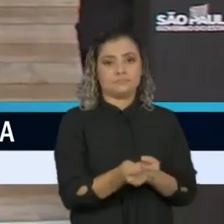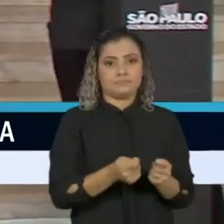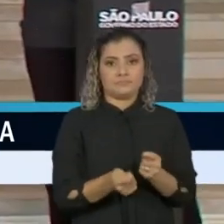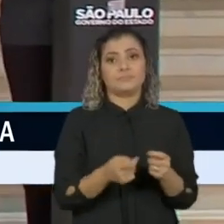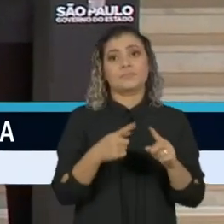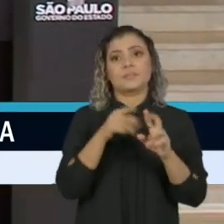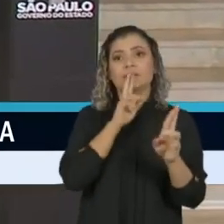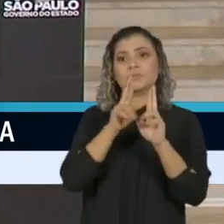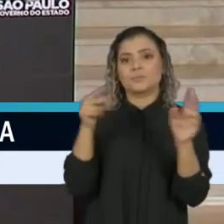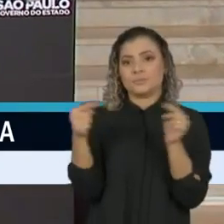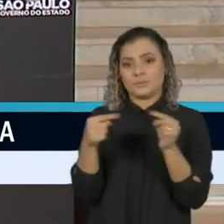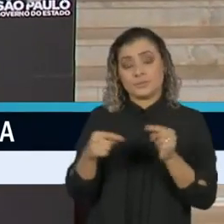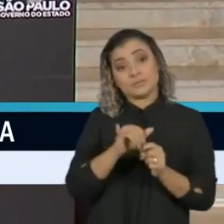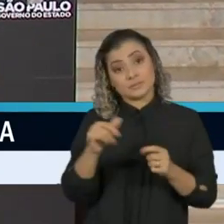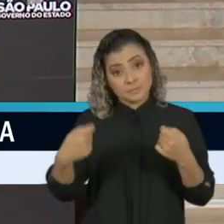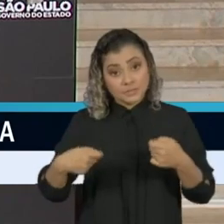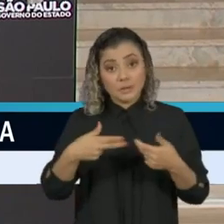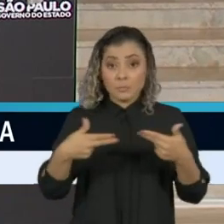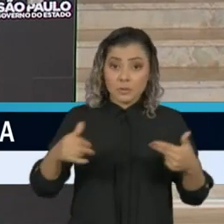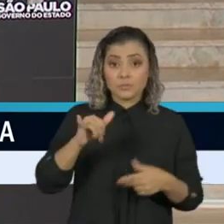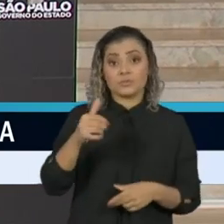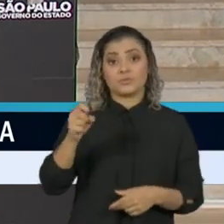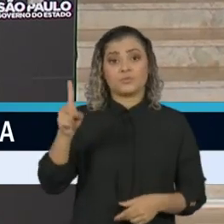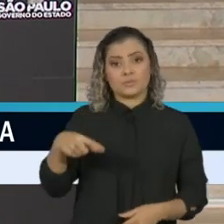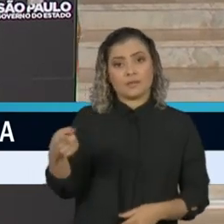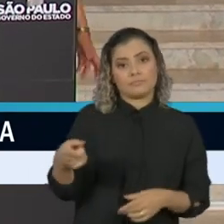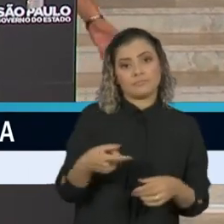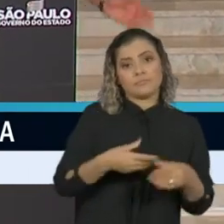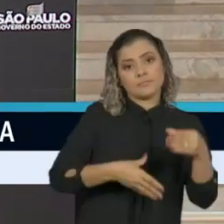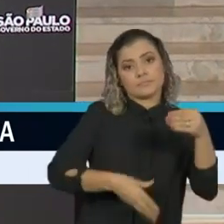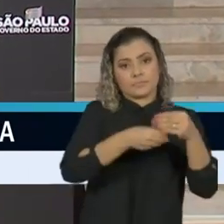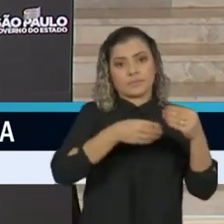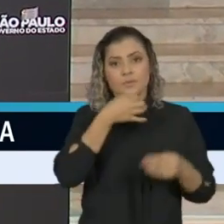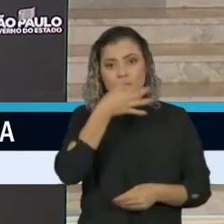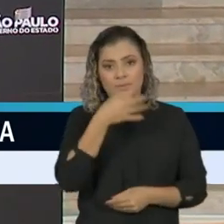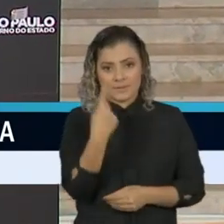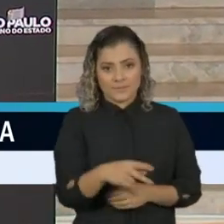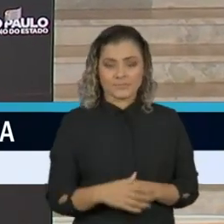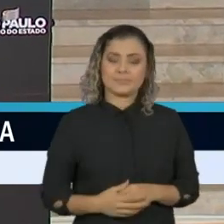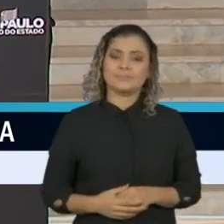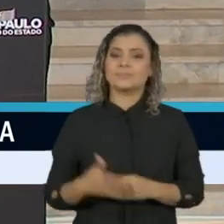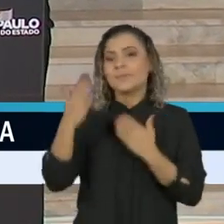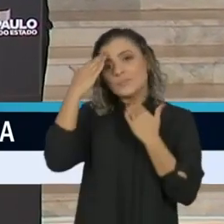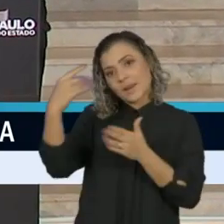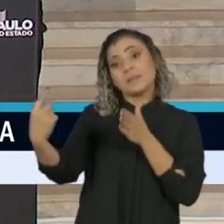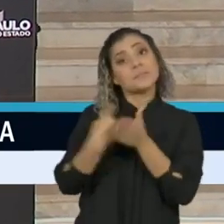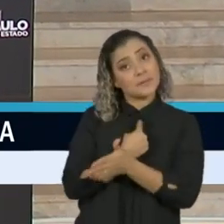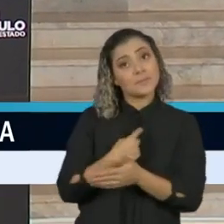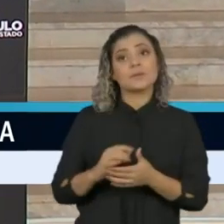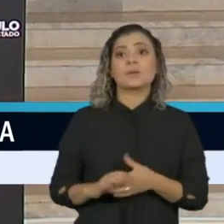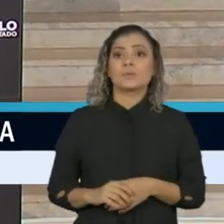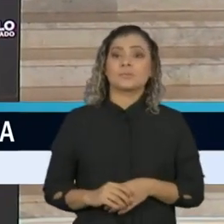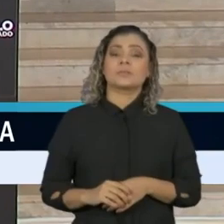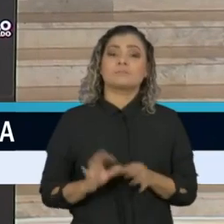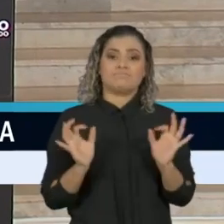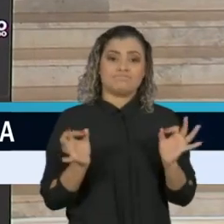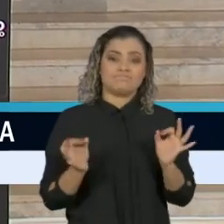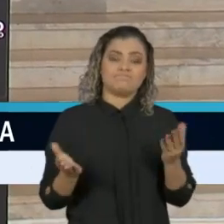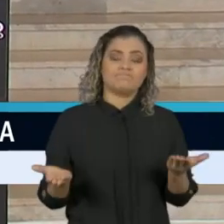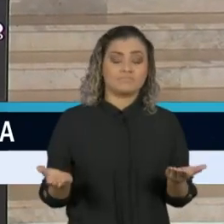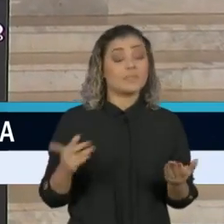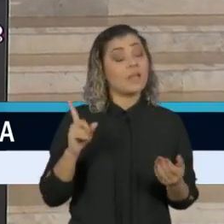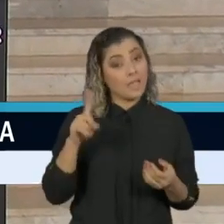para responder e, se necessário, com comentários do doutor Zé Henrique Guerma. Helena Sato. Então, vamos lá. Obrigada pela pergunta. E essa é